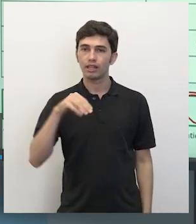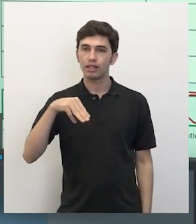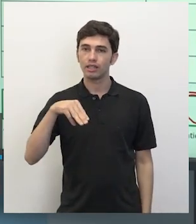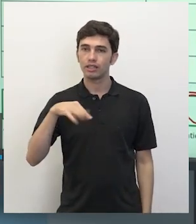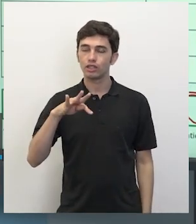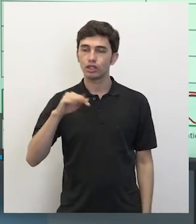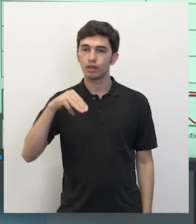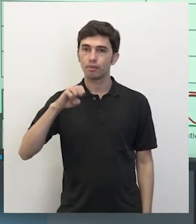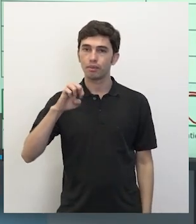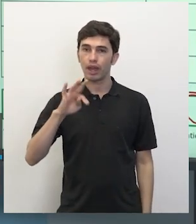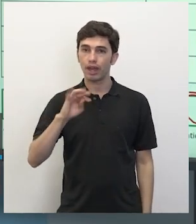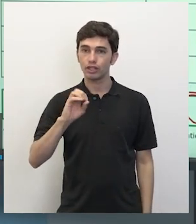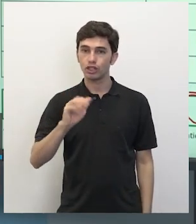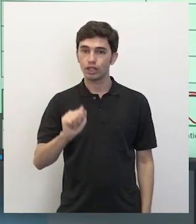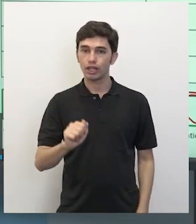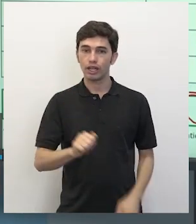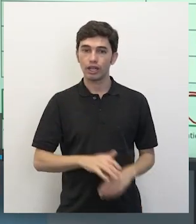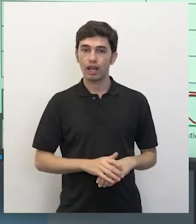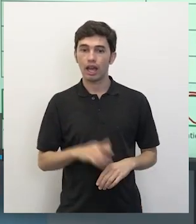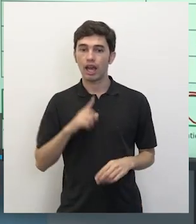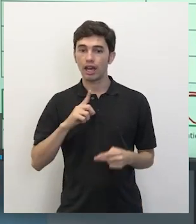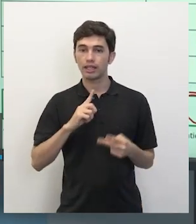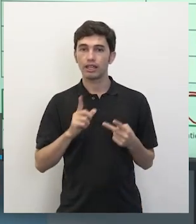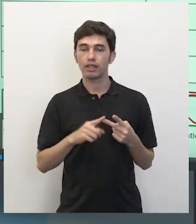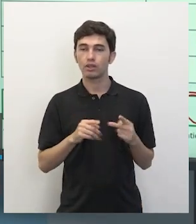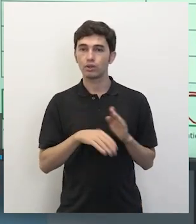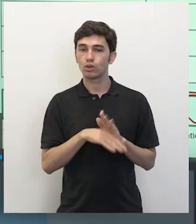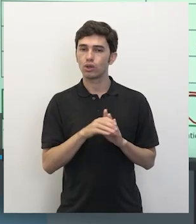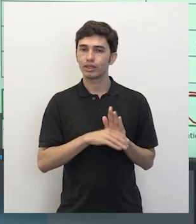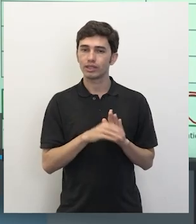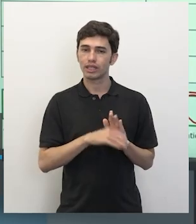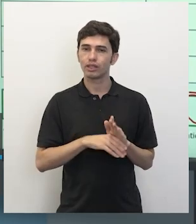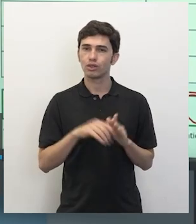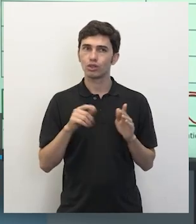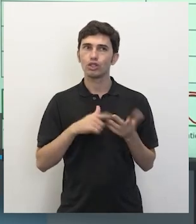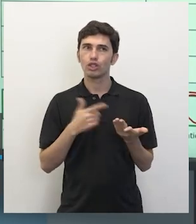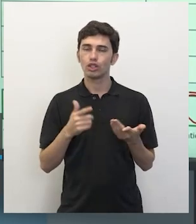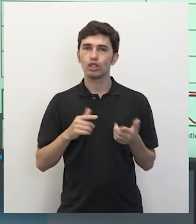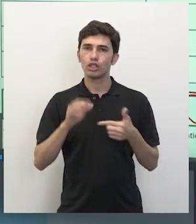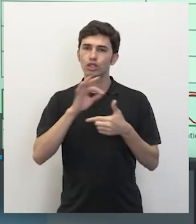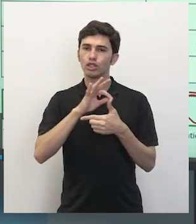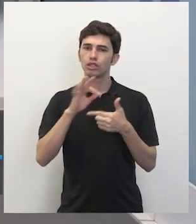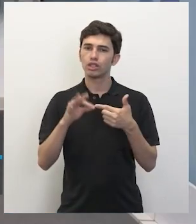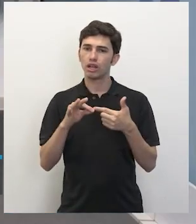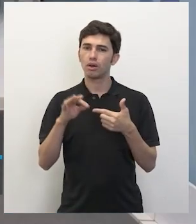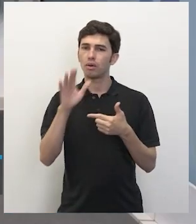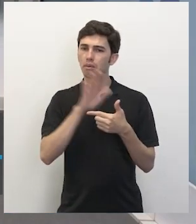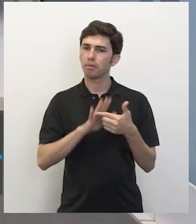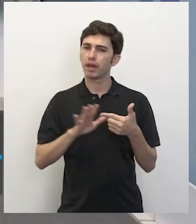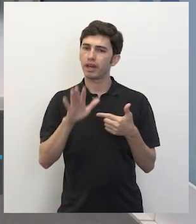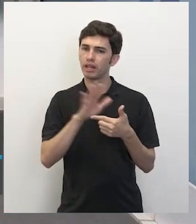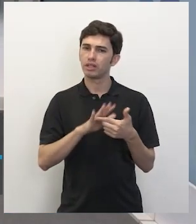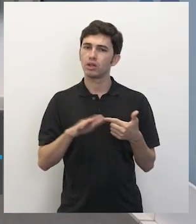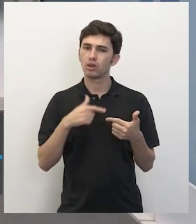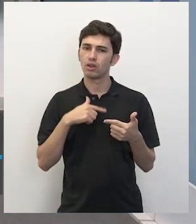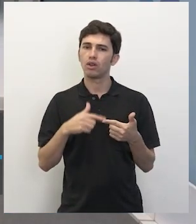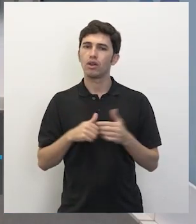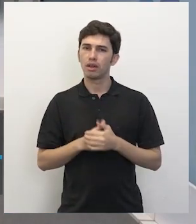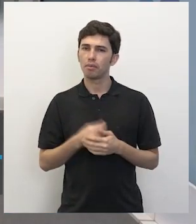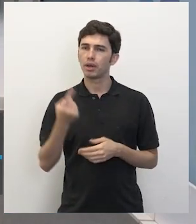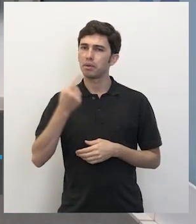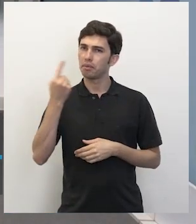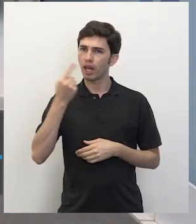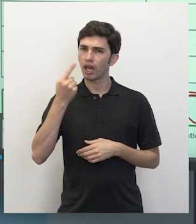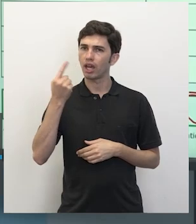na matemática. Depois vem os conceitos, acho que o geométrico vem antes, né, Viviane? Eu acredito que sim. Vem tá? antes, eu acho que o